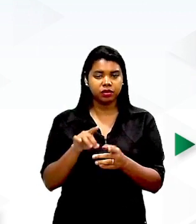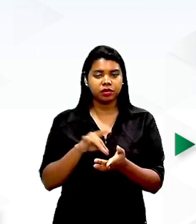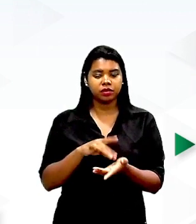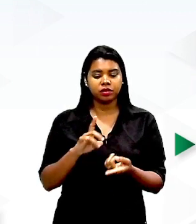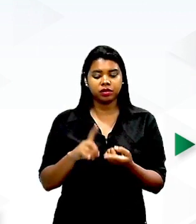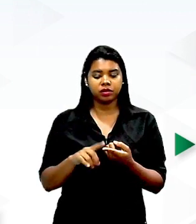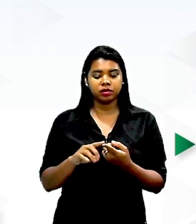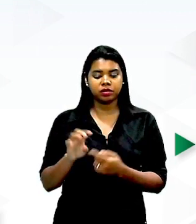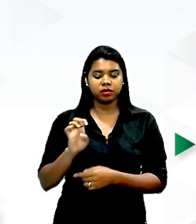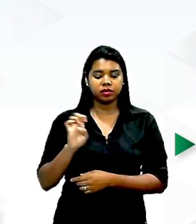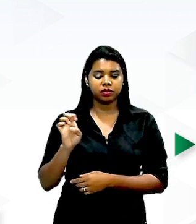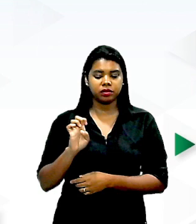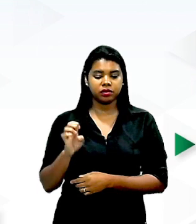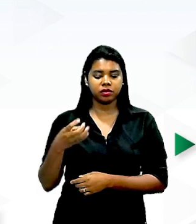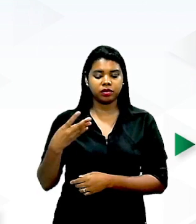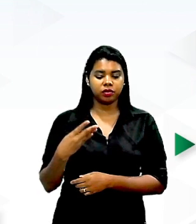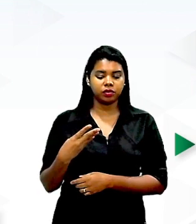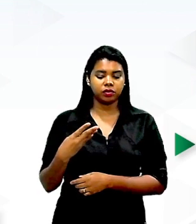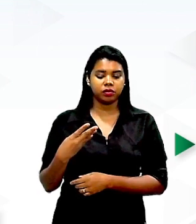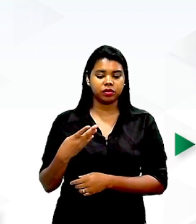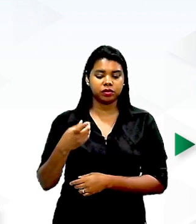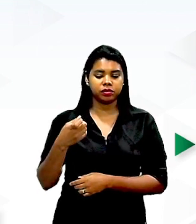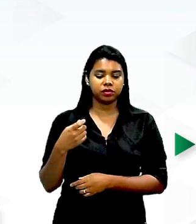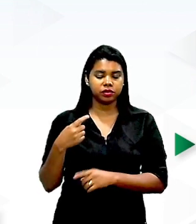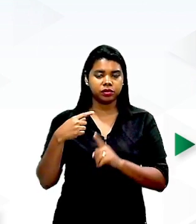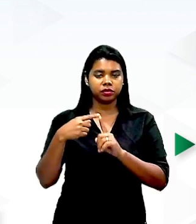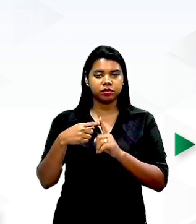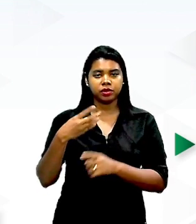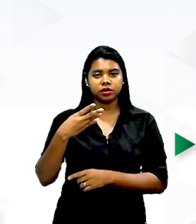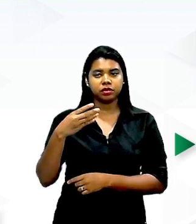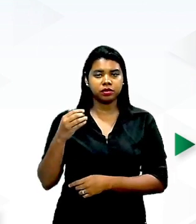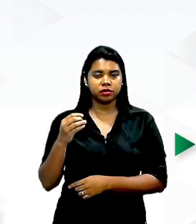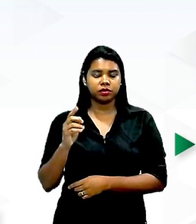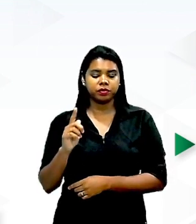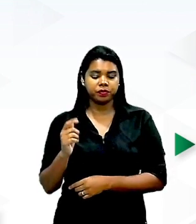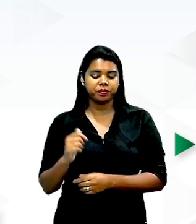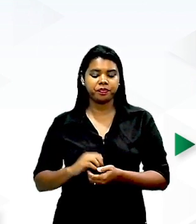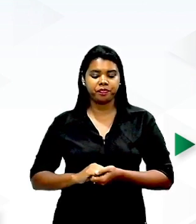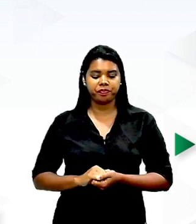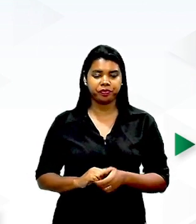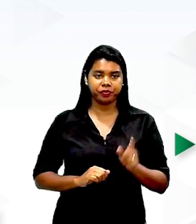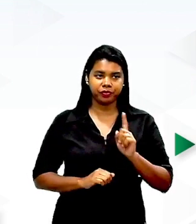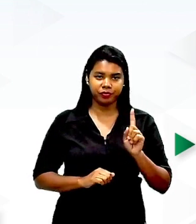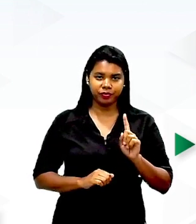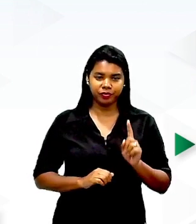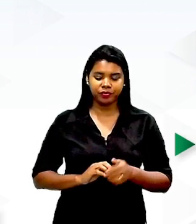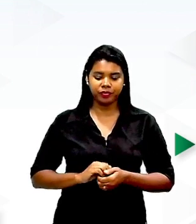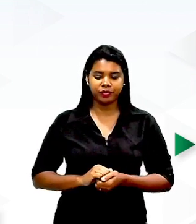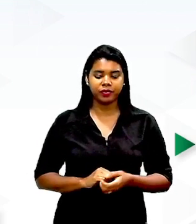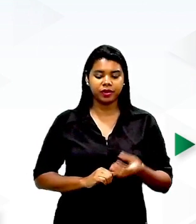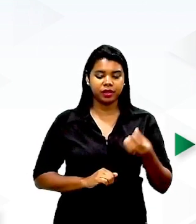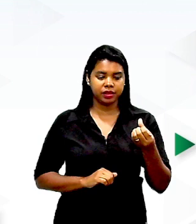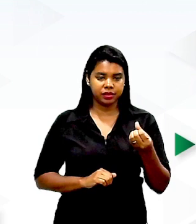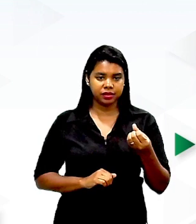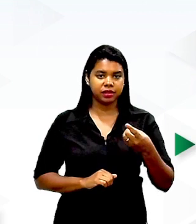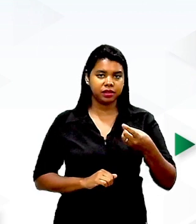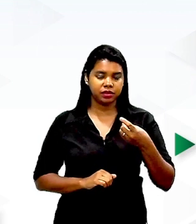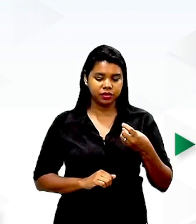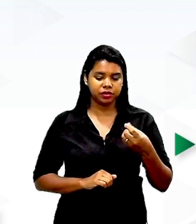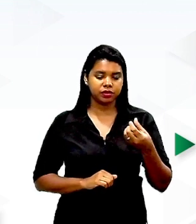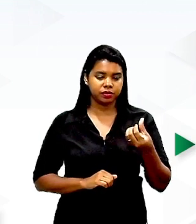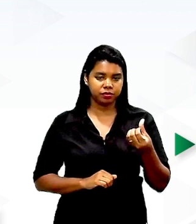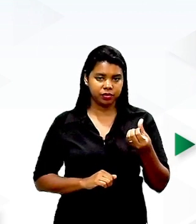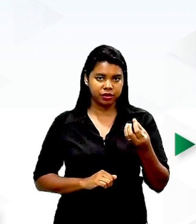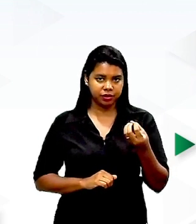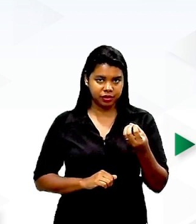esquerdo da tua tela, 4x mais 40 graus. E a do lado direito da tua tela, 6x mais 60 graus. Então,